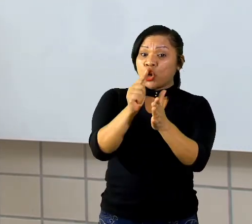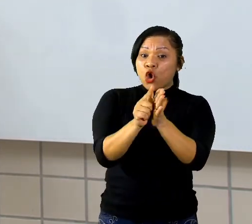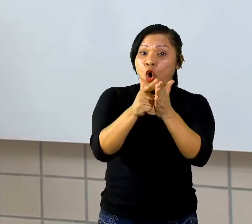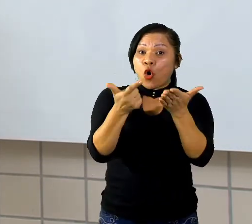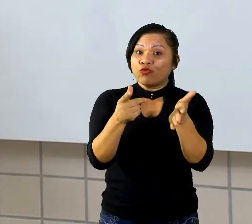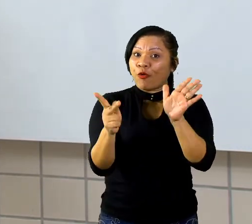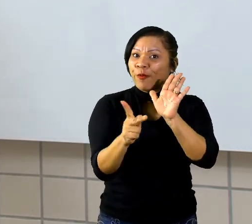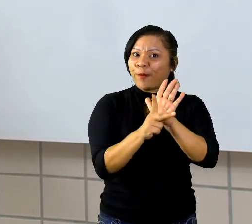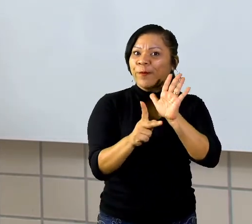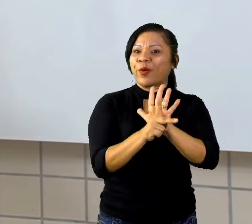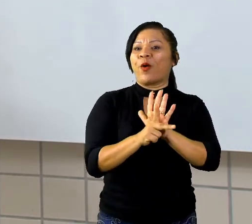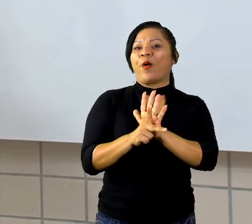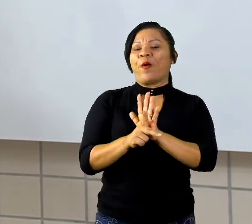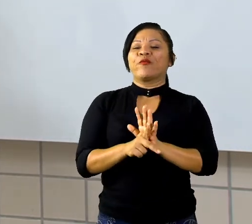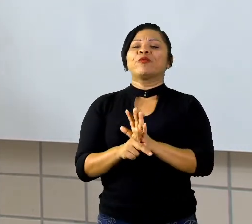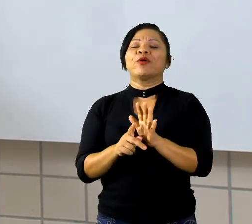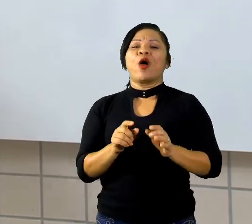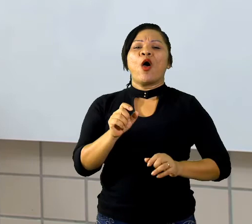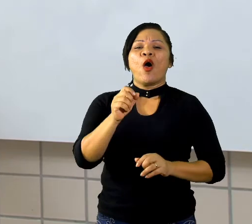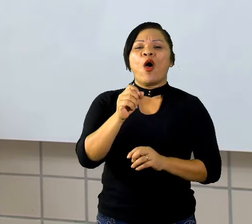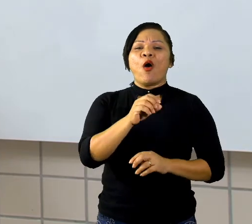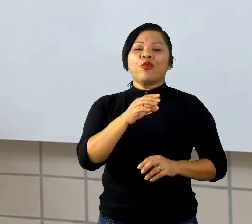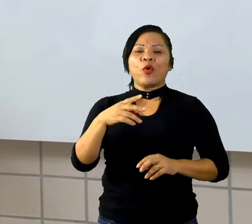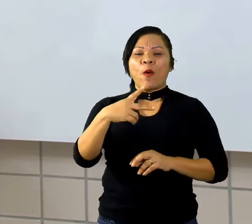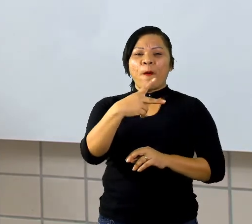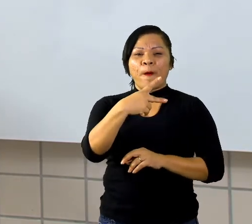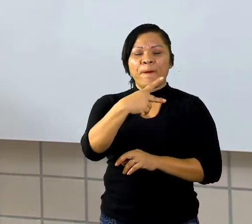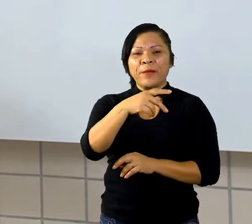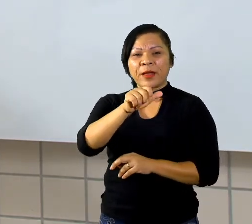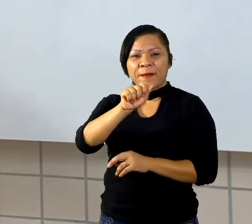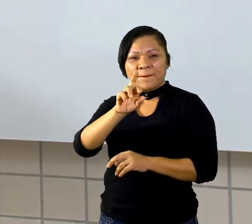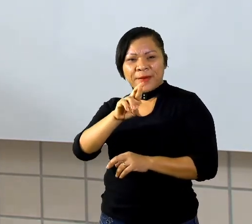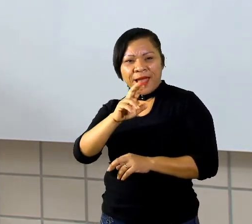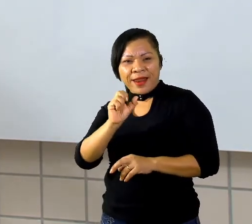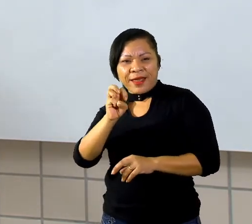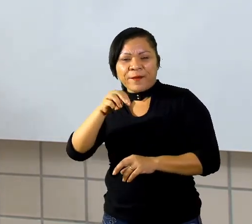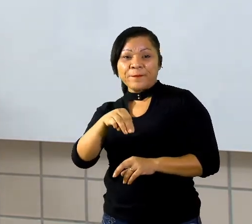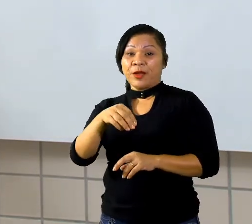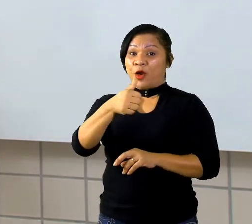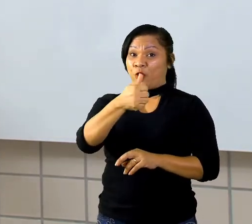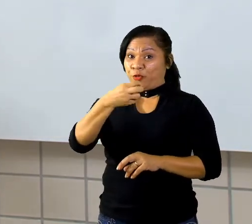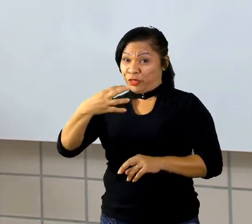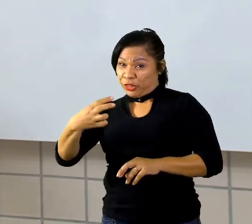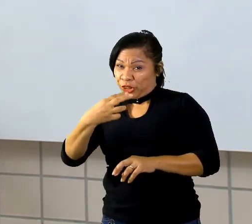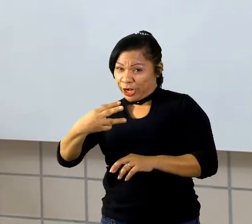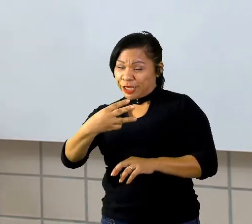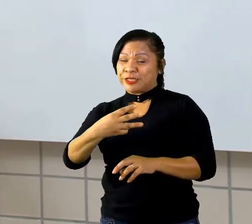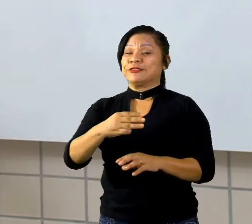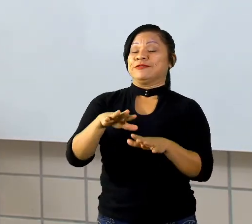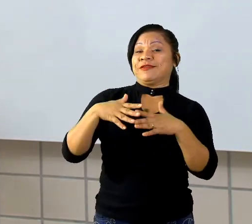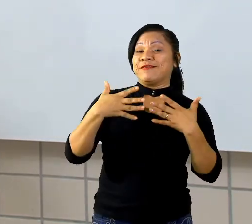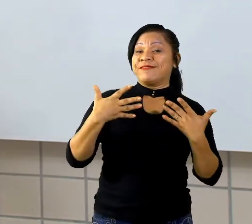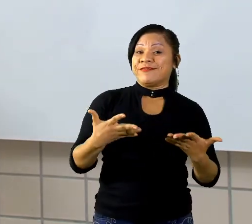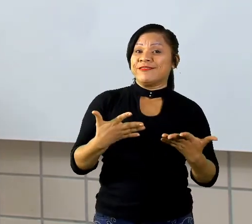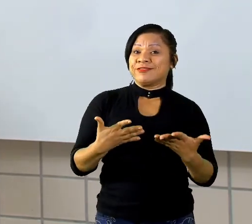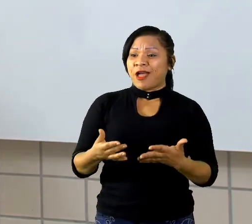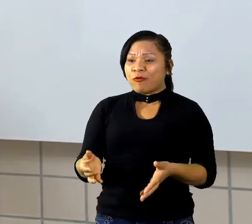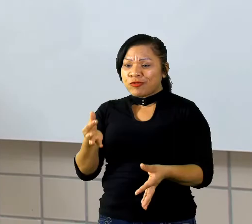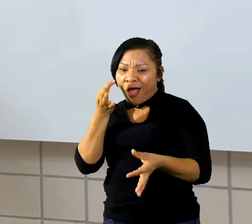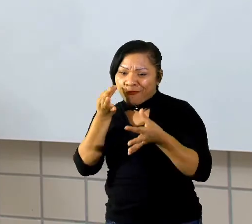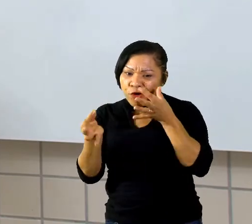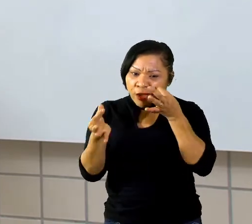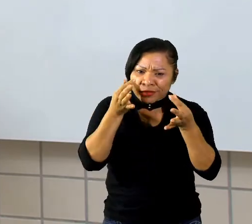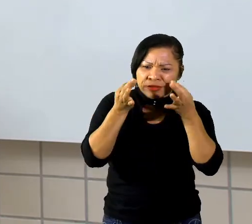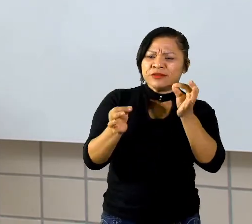Paralelo 13, que falava sobre características da região e dava uma atenção super especial para os